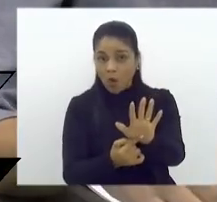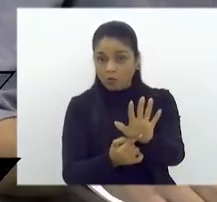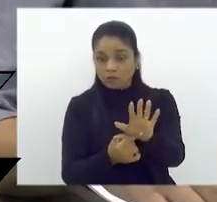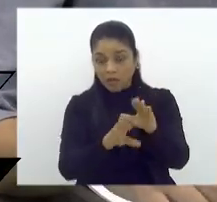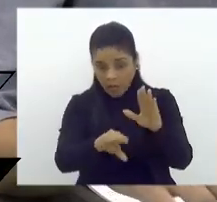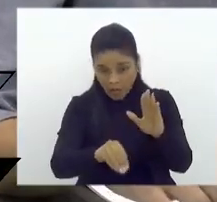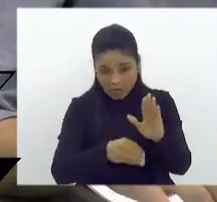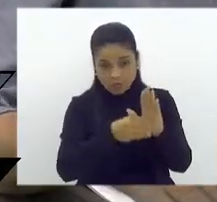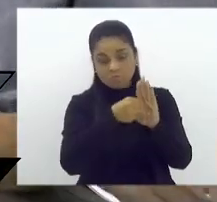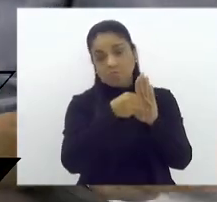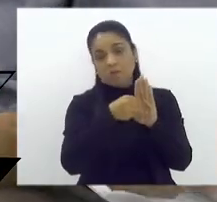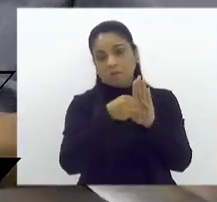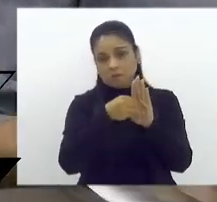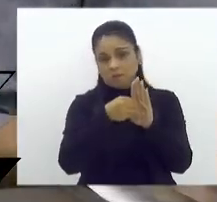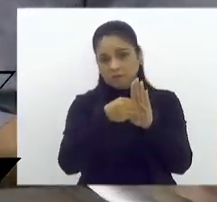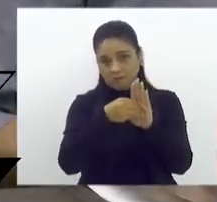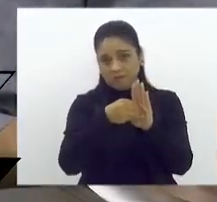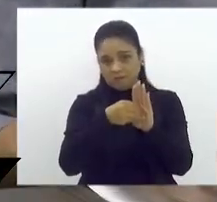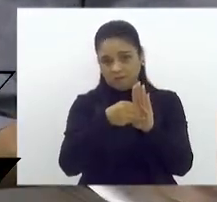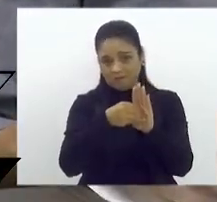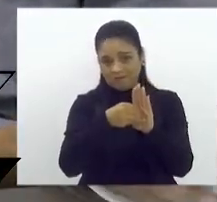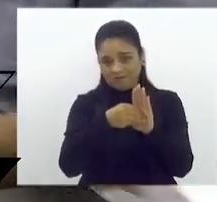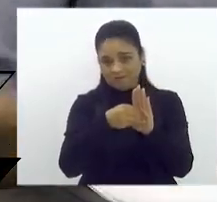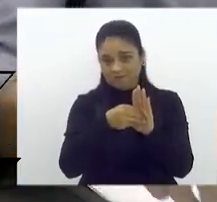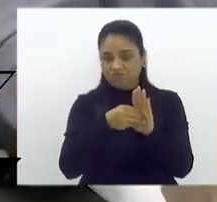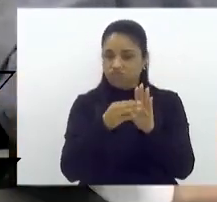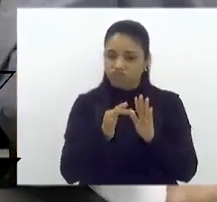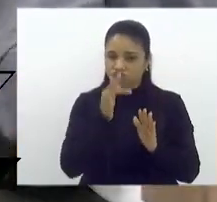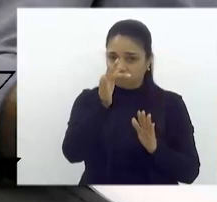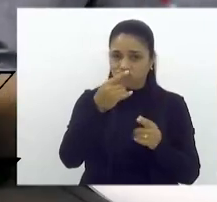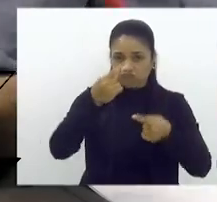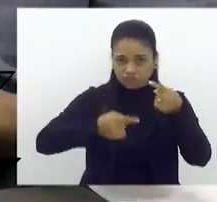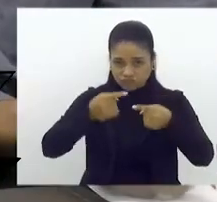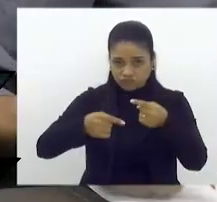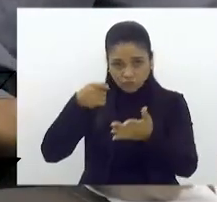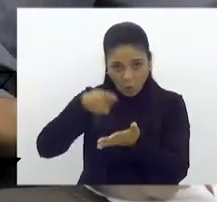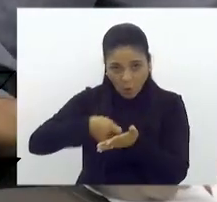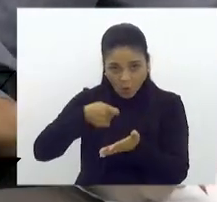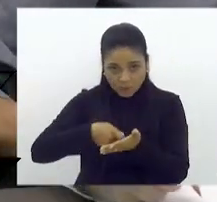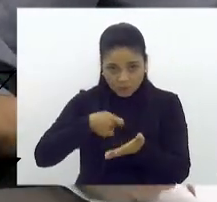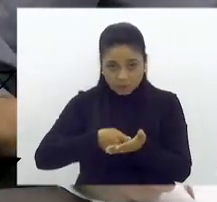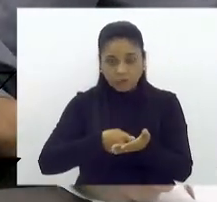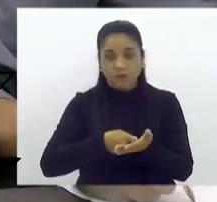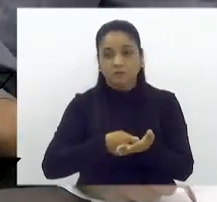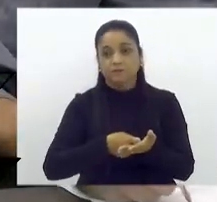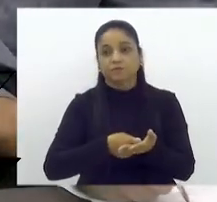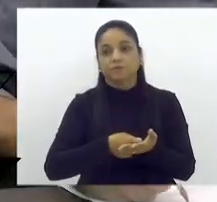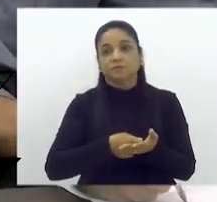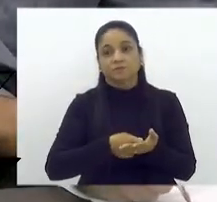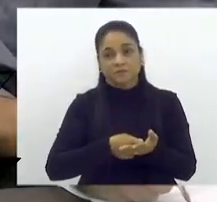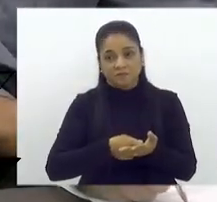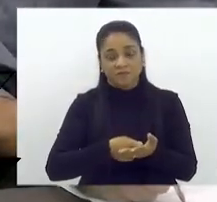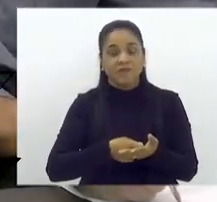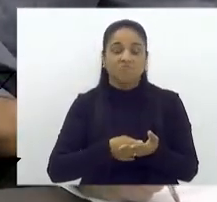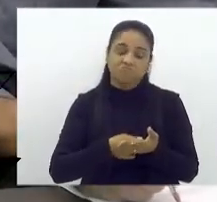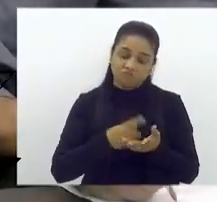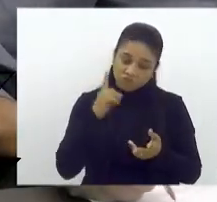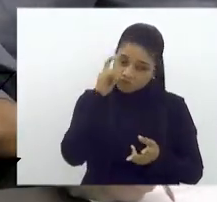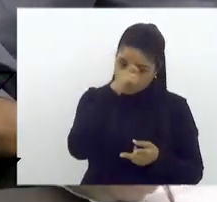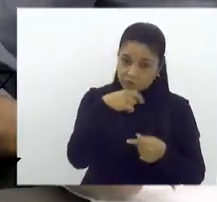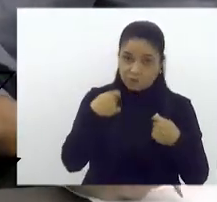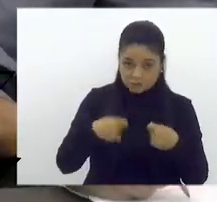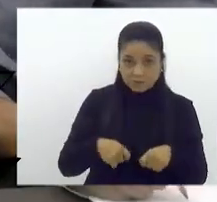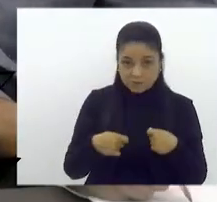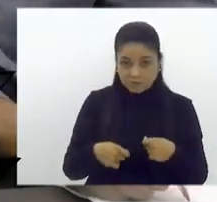emendas impositivas, que é o que a gente vai discutir mais adiante. Vossa Excelência está com esse encargo difícil e necessário. E